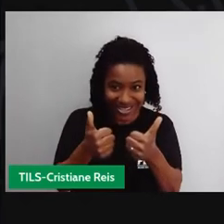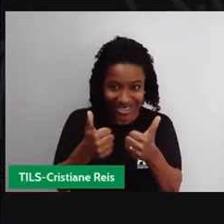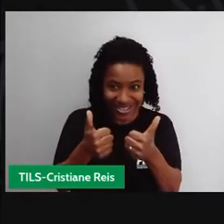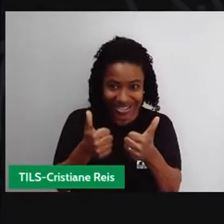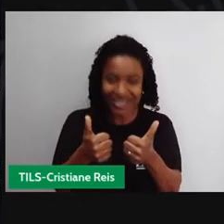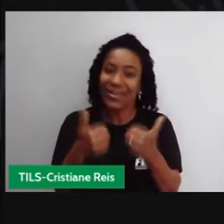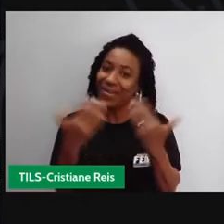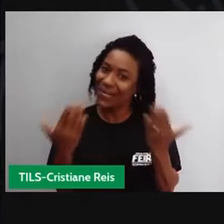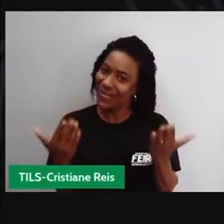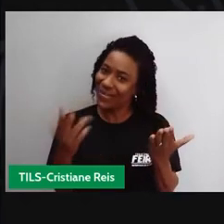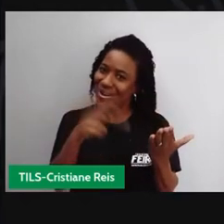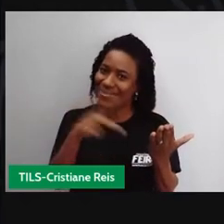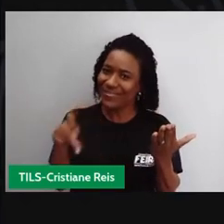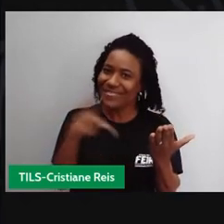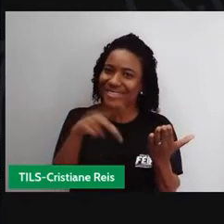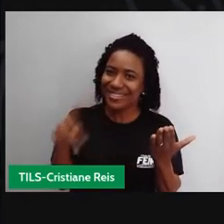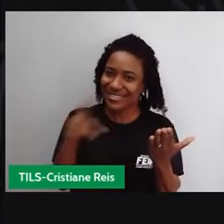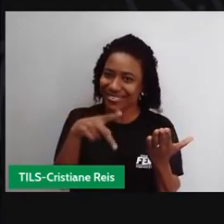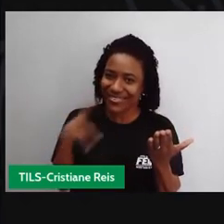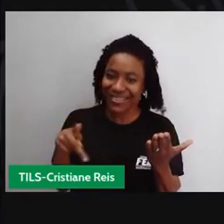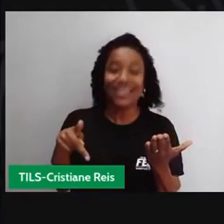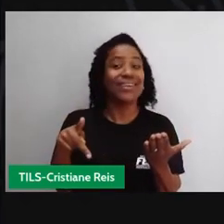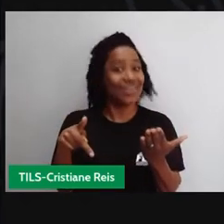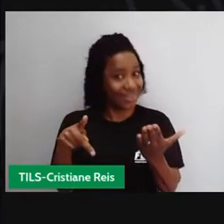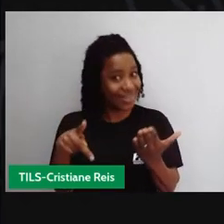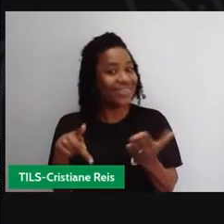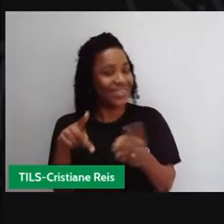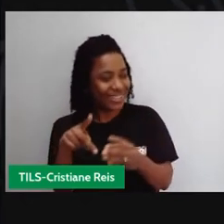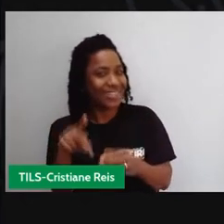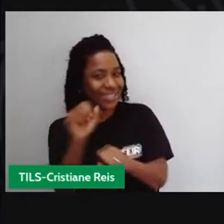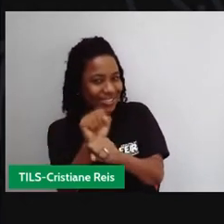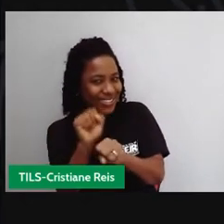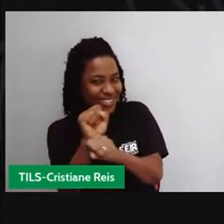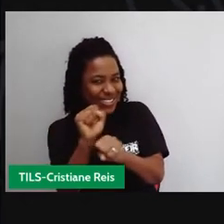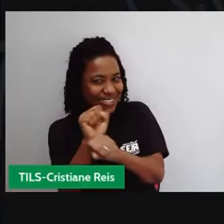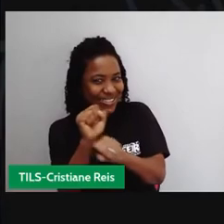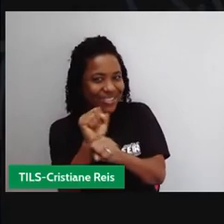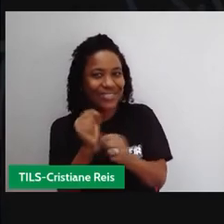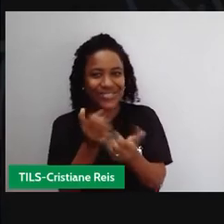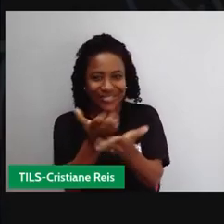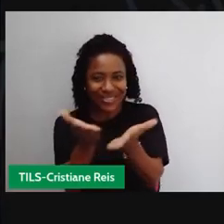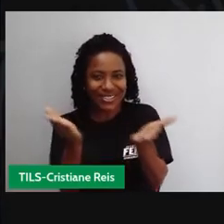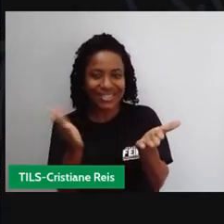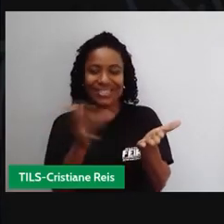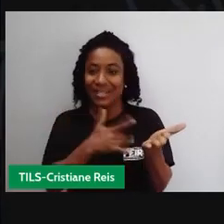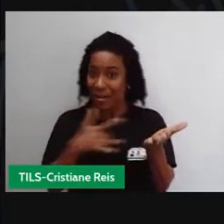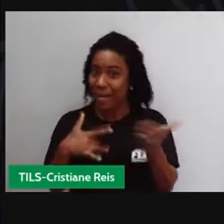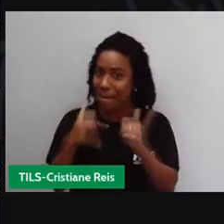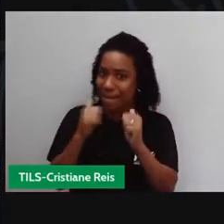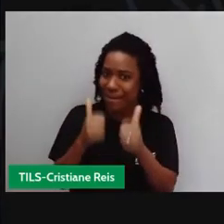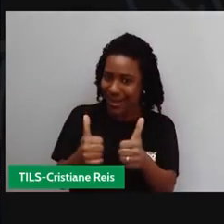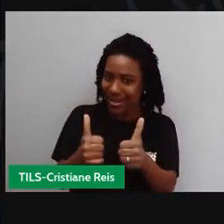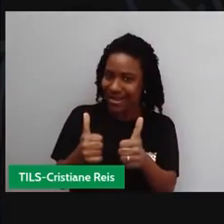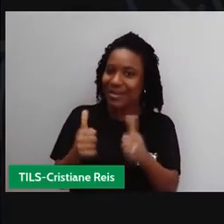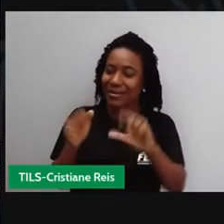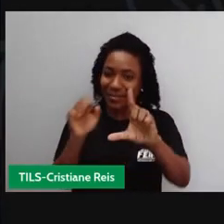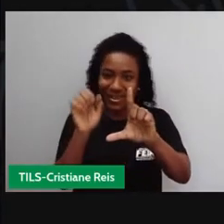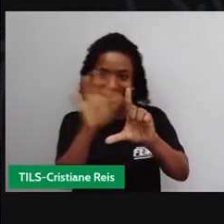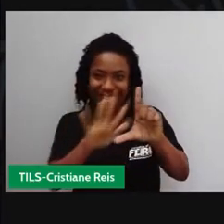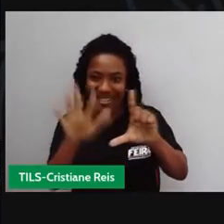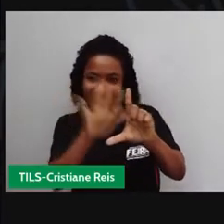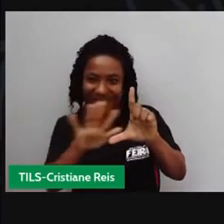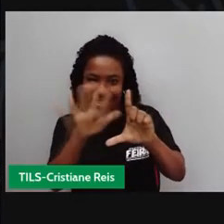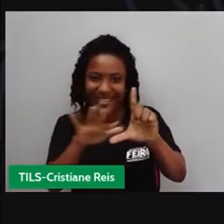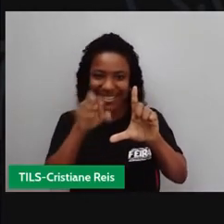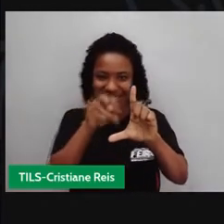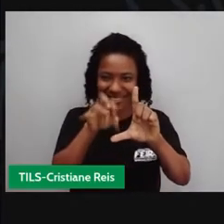Vanessa, espero que estejam bem, que estejam aí preparados para mais uma videoaula. Se estiver num lugar aí barulhento, num